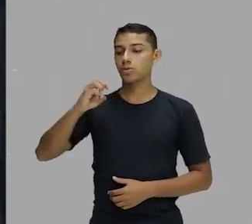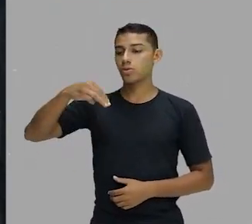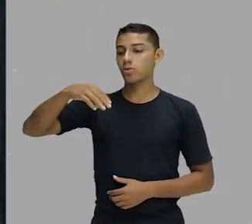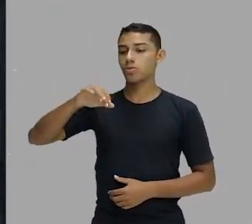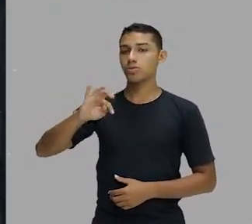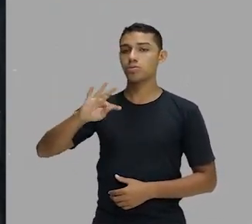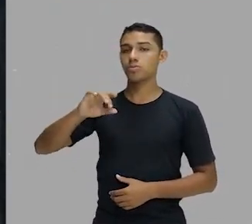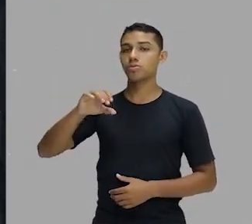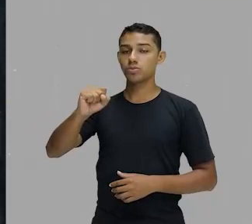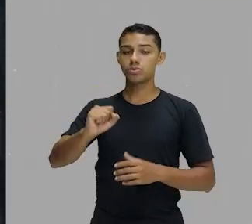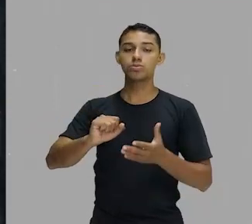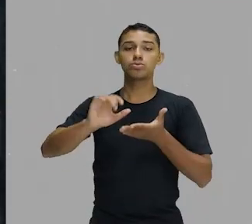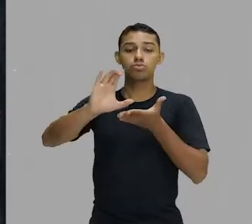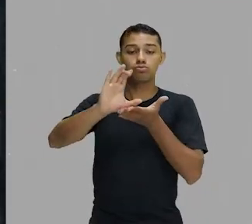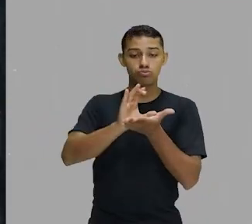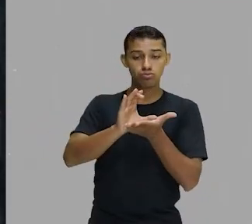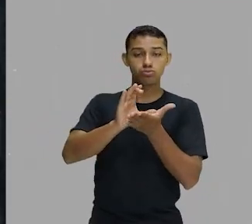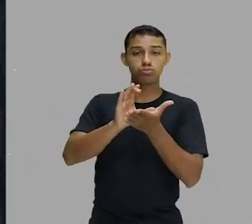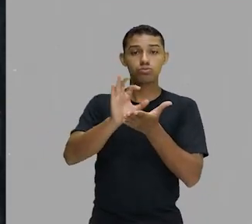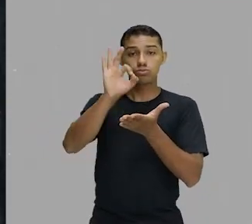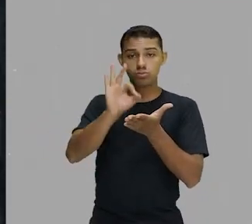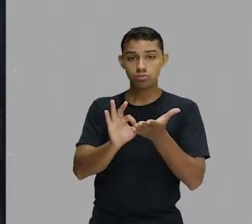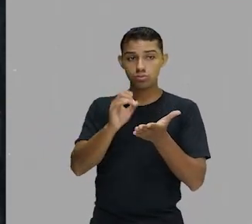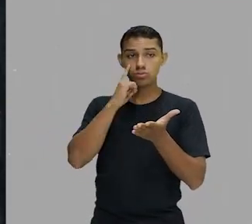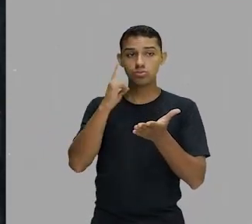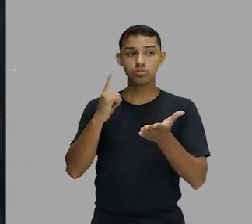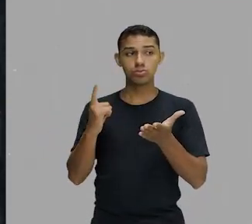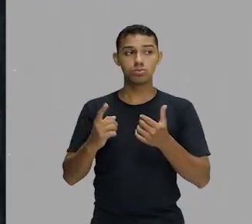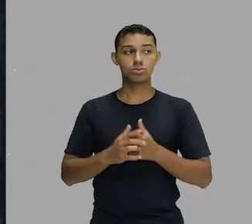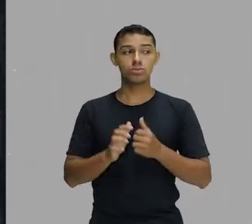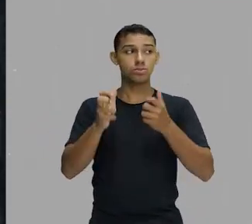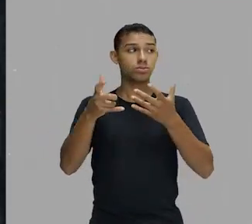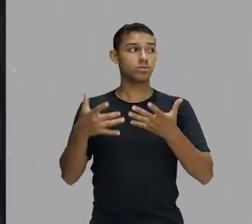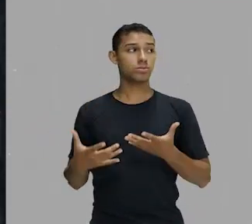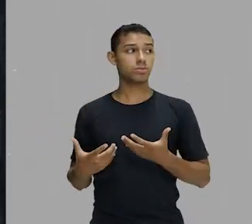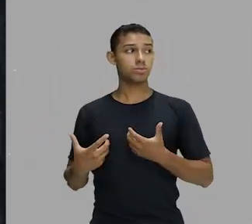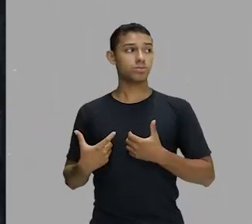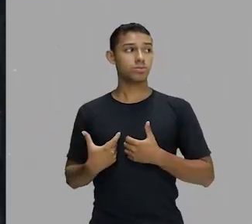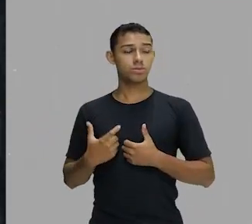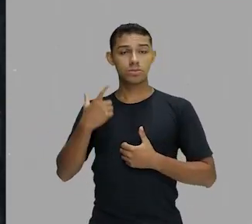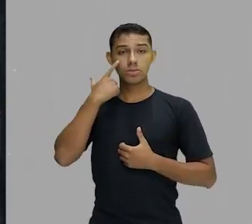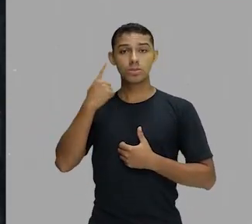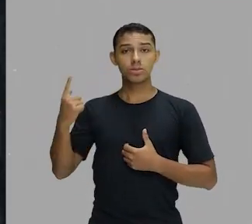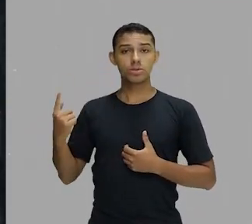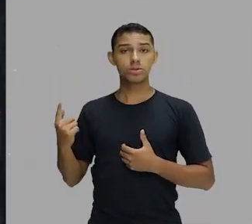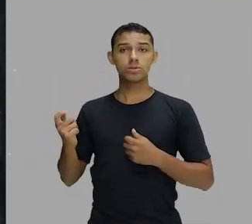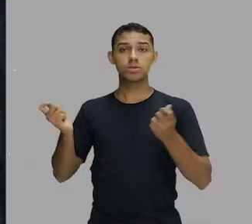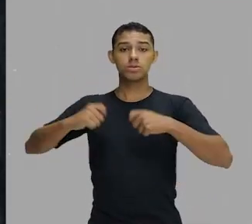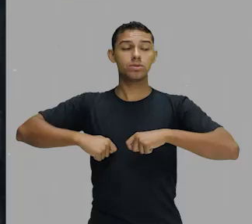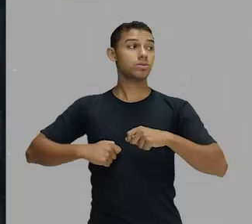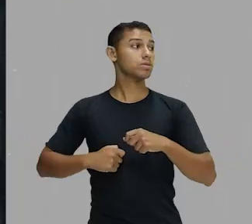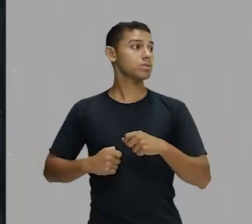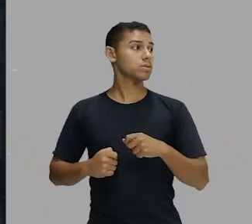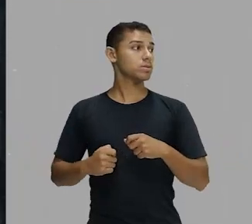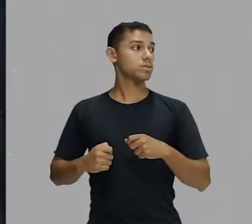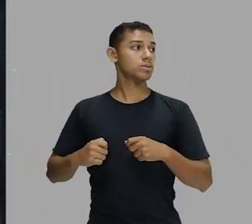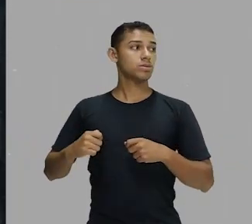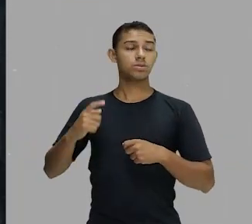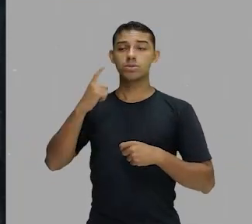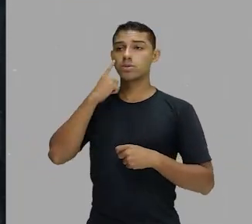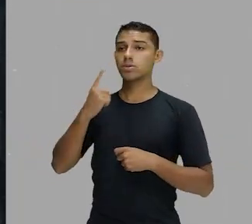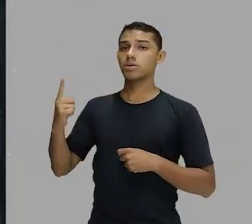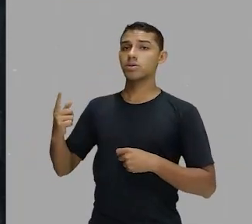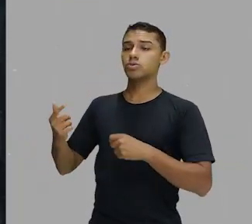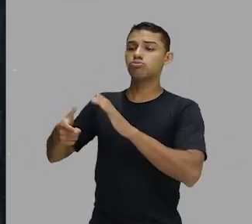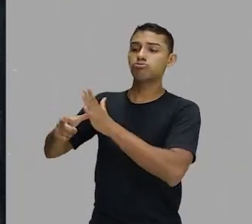serem juros compostos, lembra da definição que eu estou fazendo a soma com o montante anterior? Quem é o montante anterior